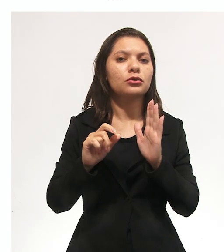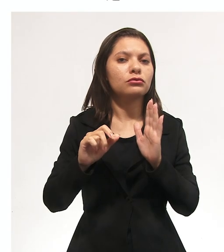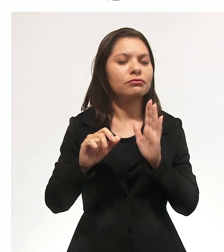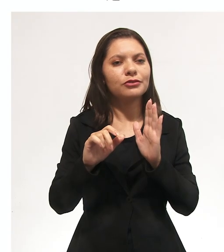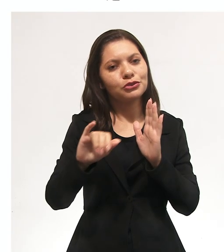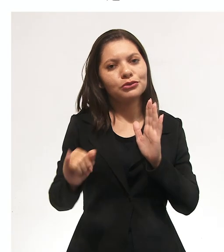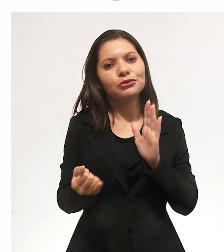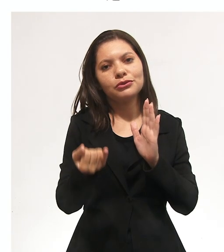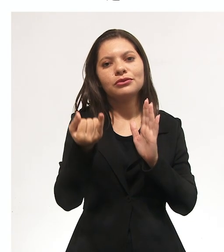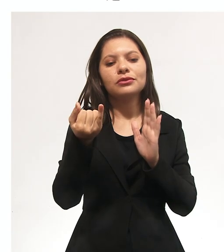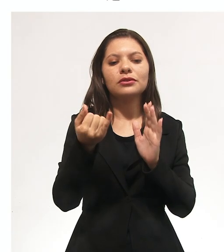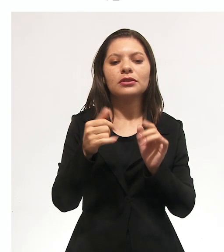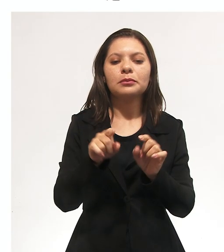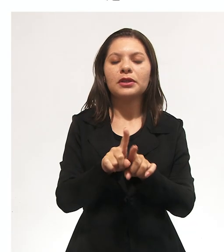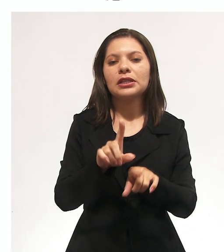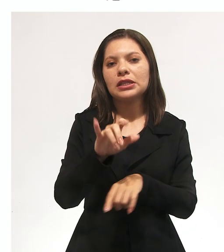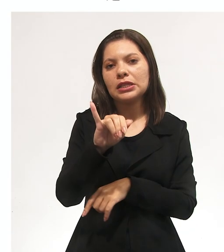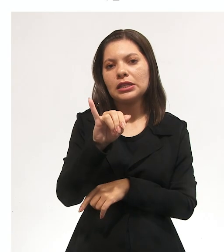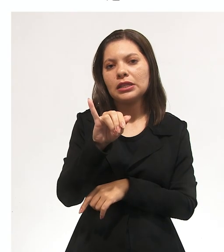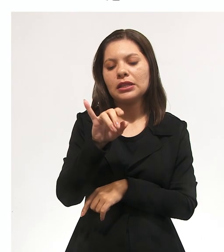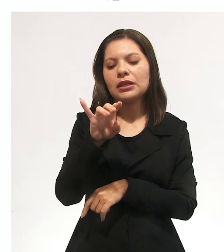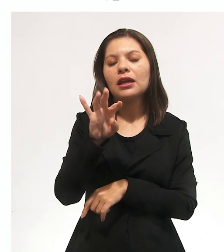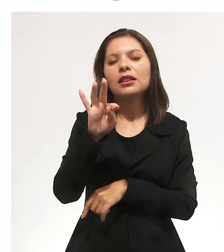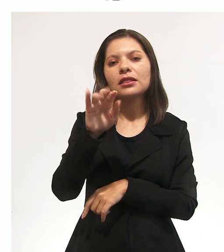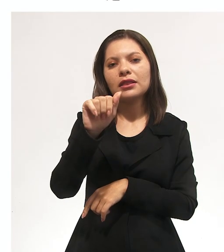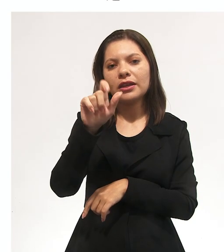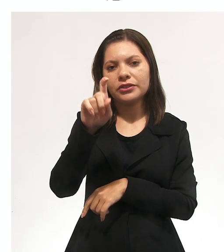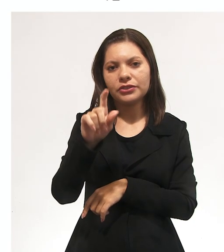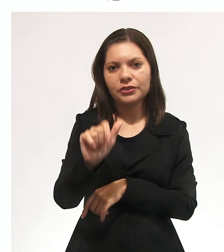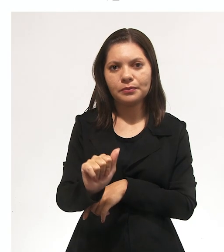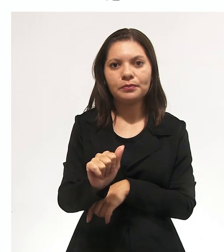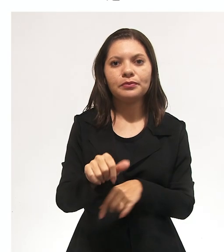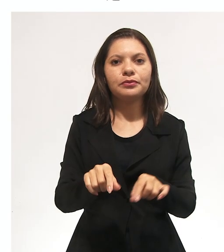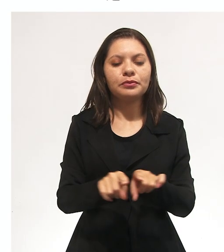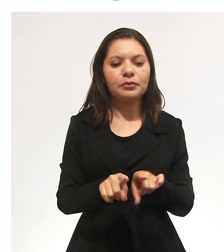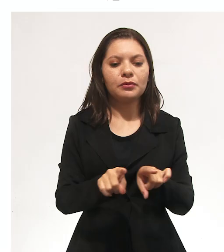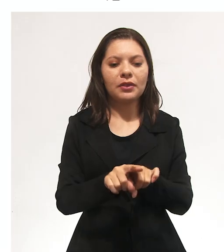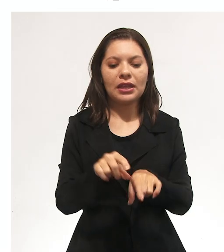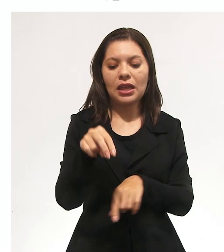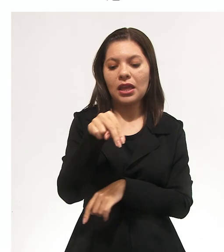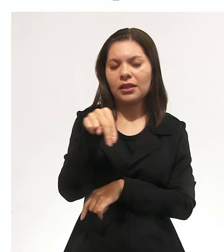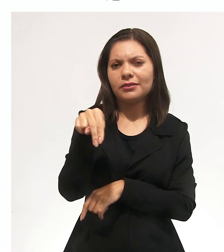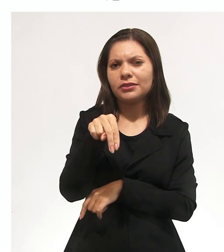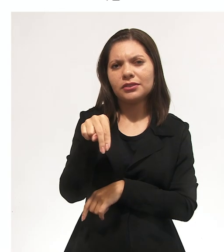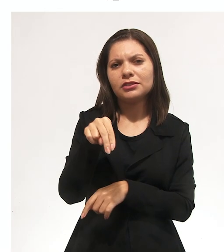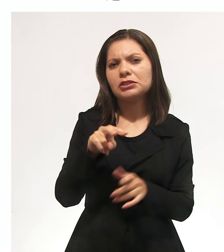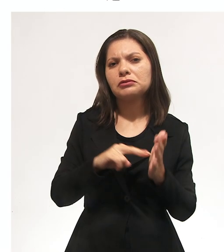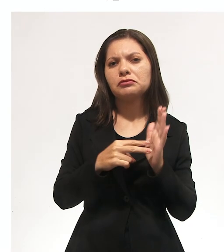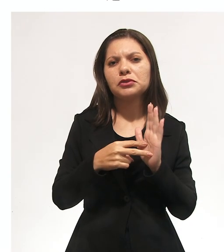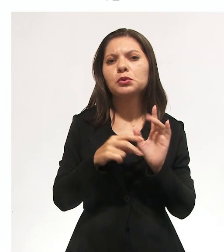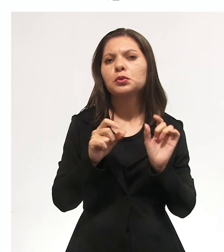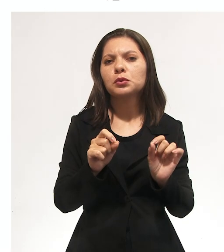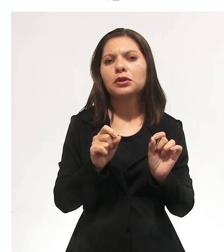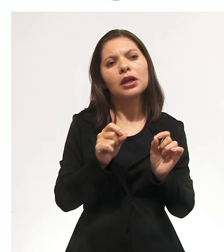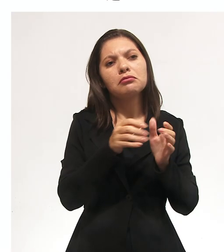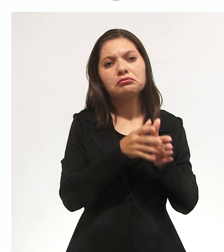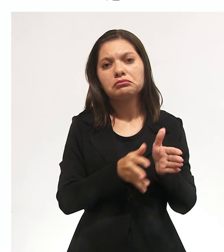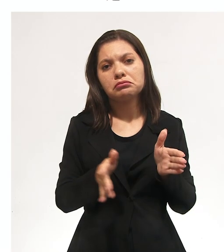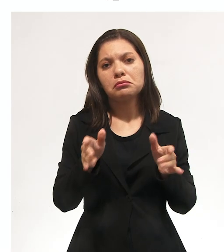I, a taxa. O N é o tempo. Lembra que eu falei? Pode